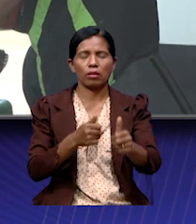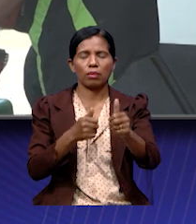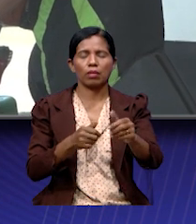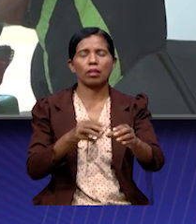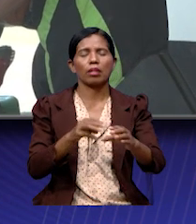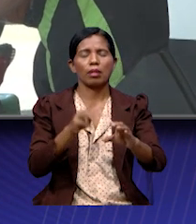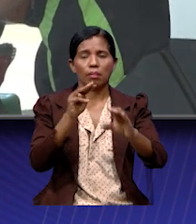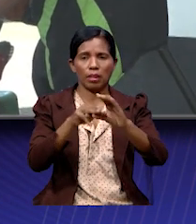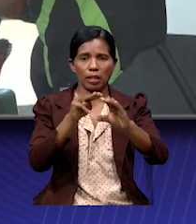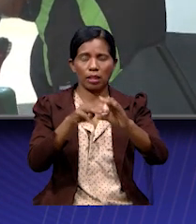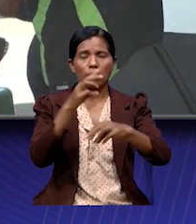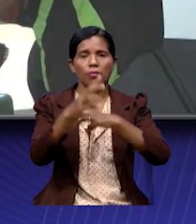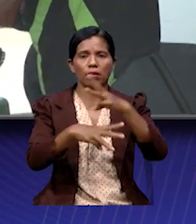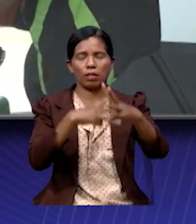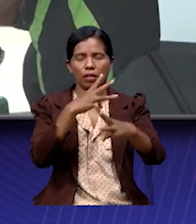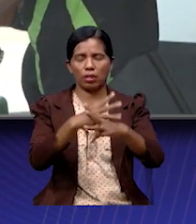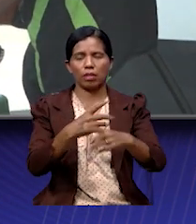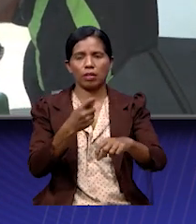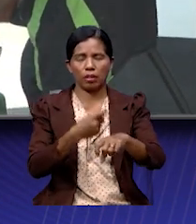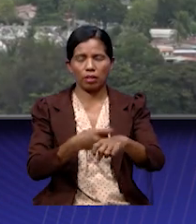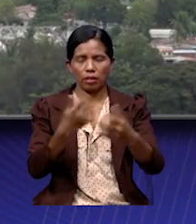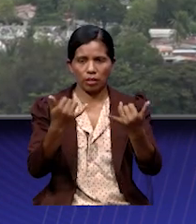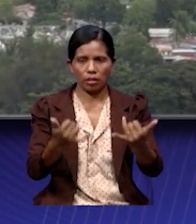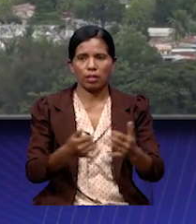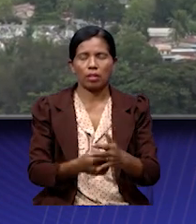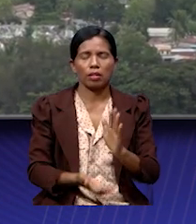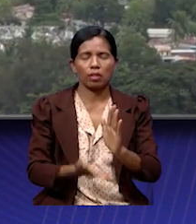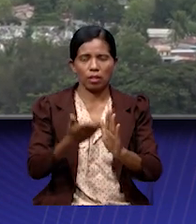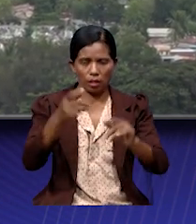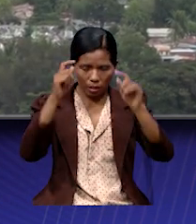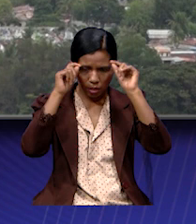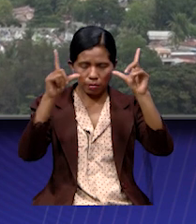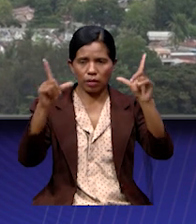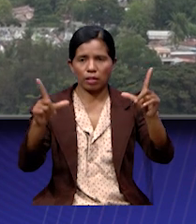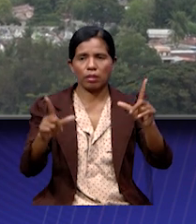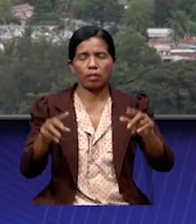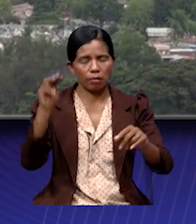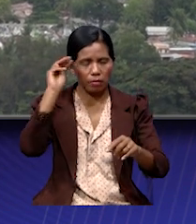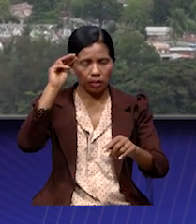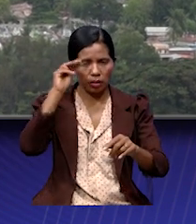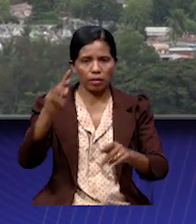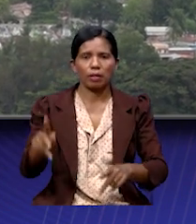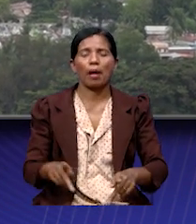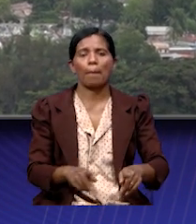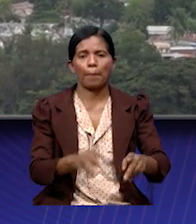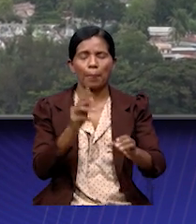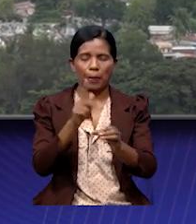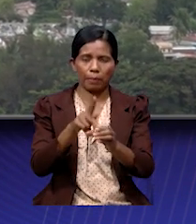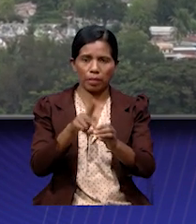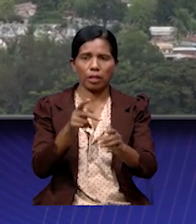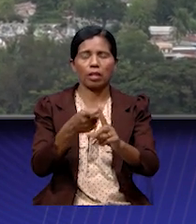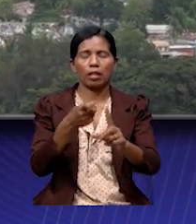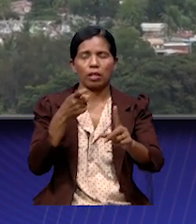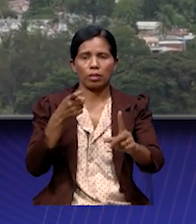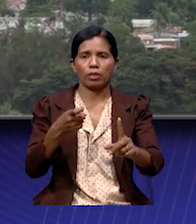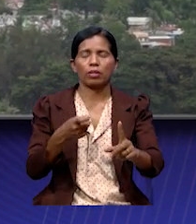mercado mundial nian. Ho situação folin combustível sai a Timor-Leste, Ministério Petróleo Minerais li Rusi